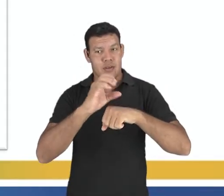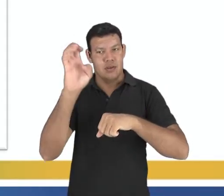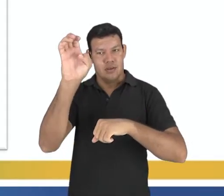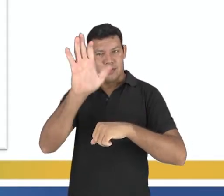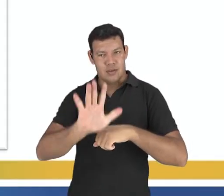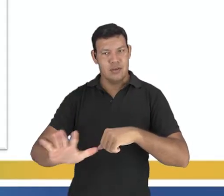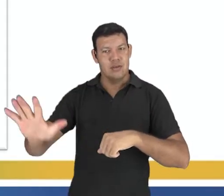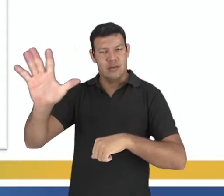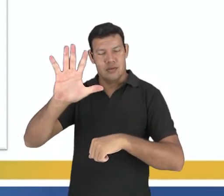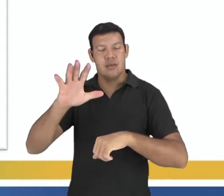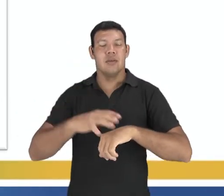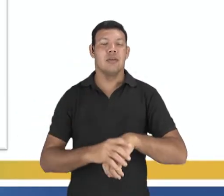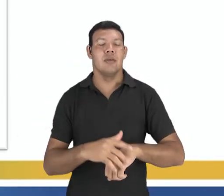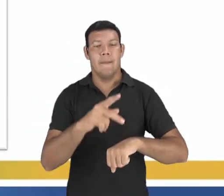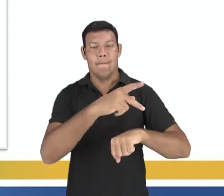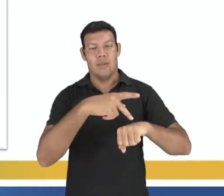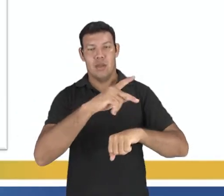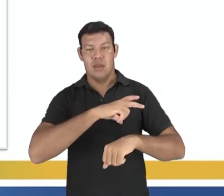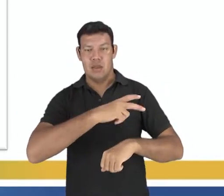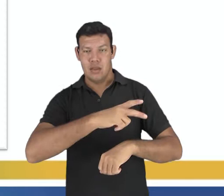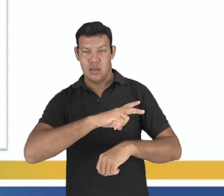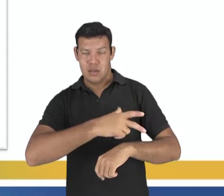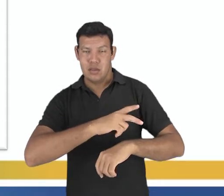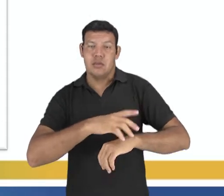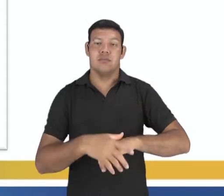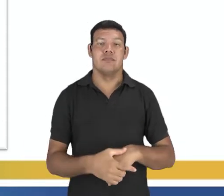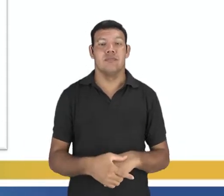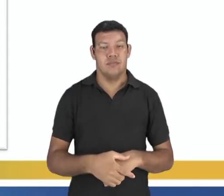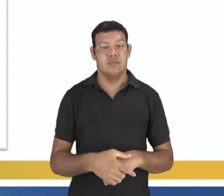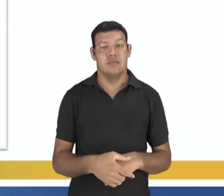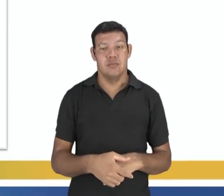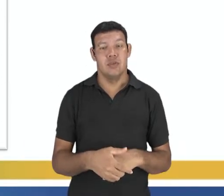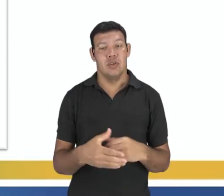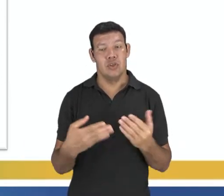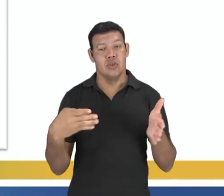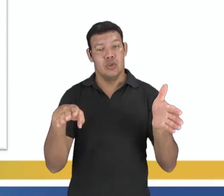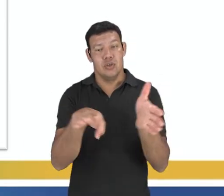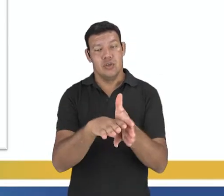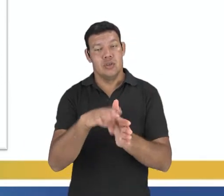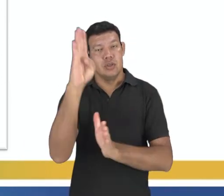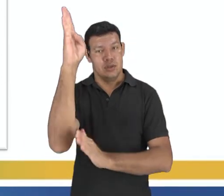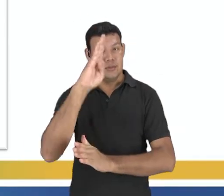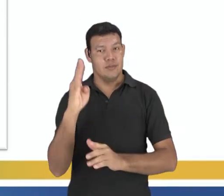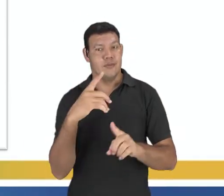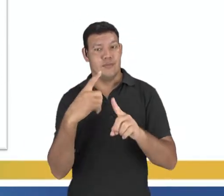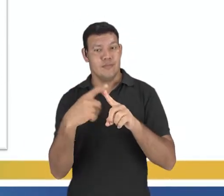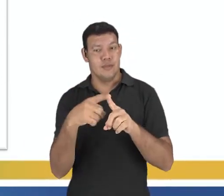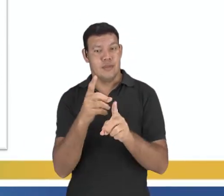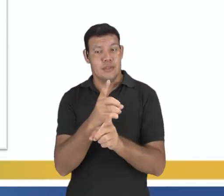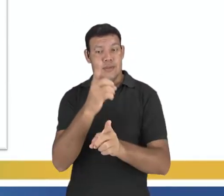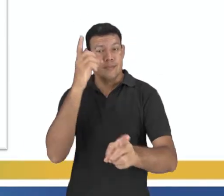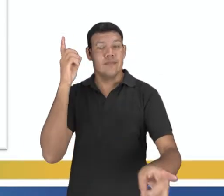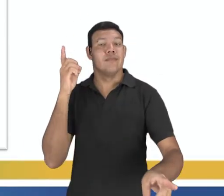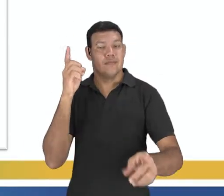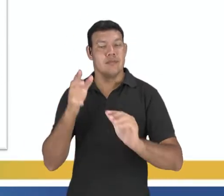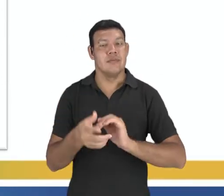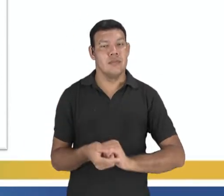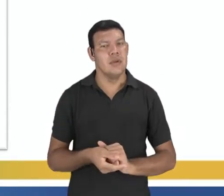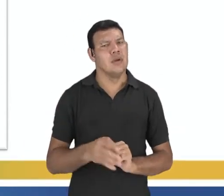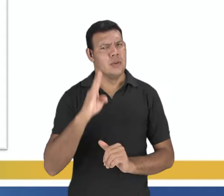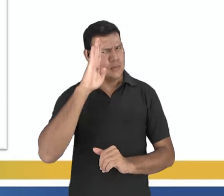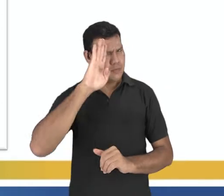de Portugal, para o nosso país. Eu falo os portugueses porque foram quem descobriram e são